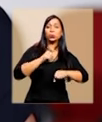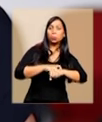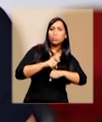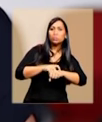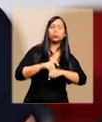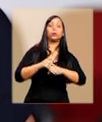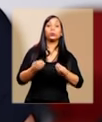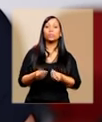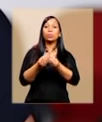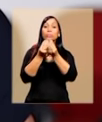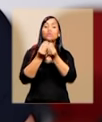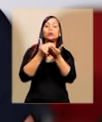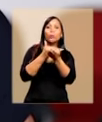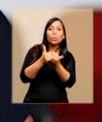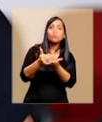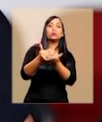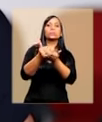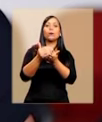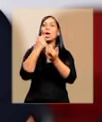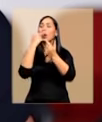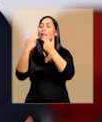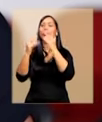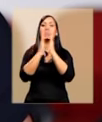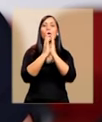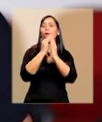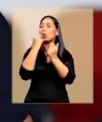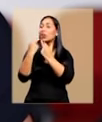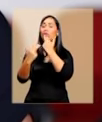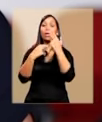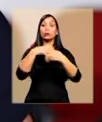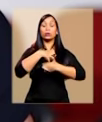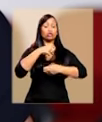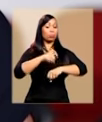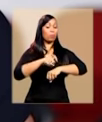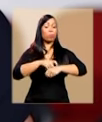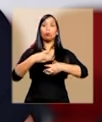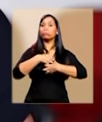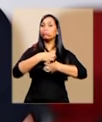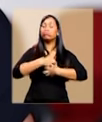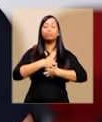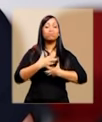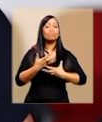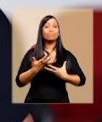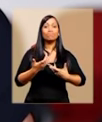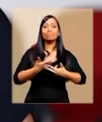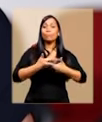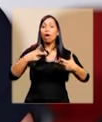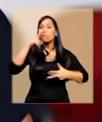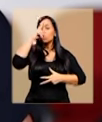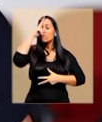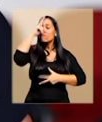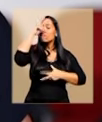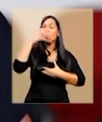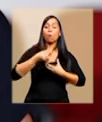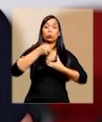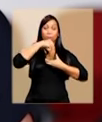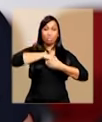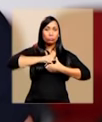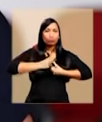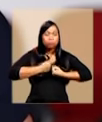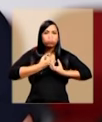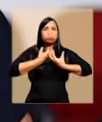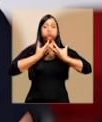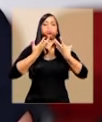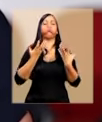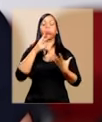E no momento da missa, eles começaram a orar em línguas. E o que eu senti naquele momento foi uma força muito grande dentro